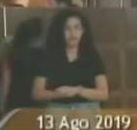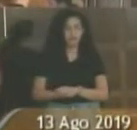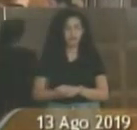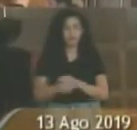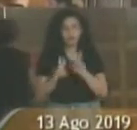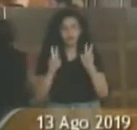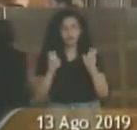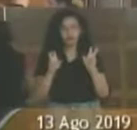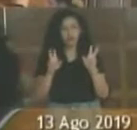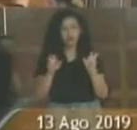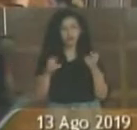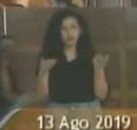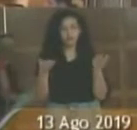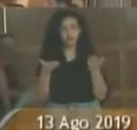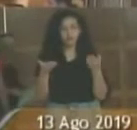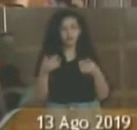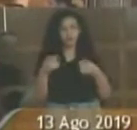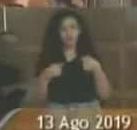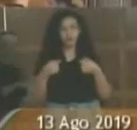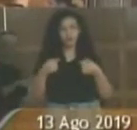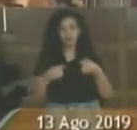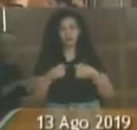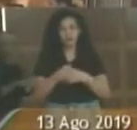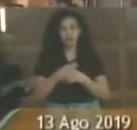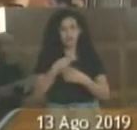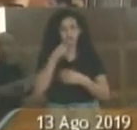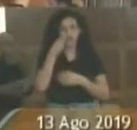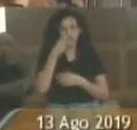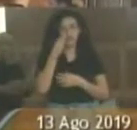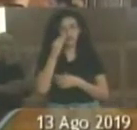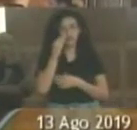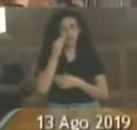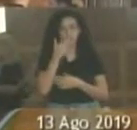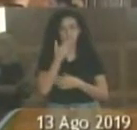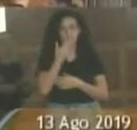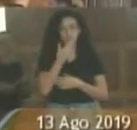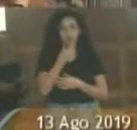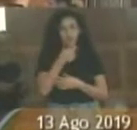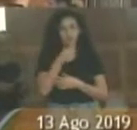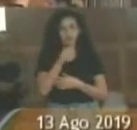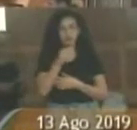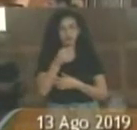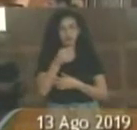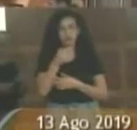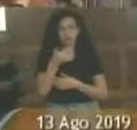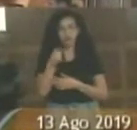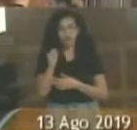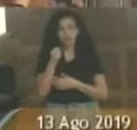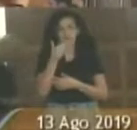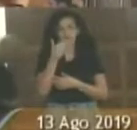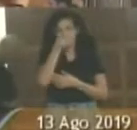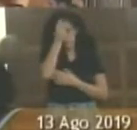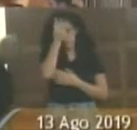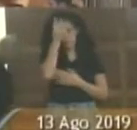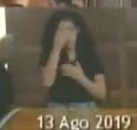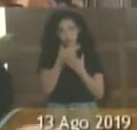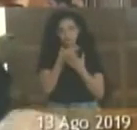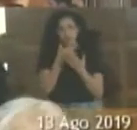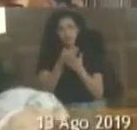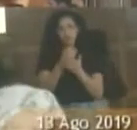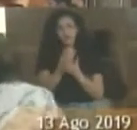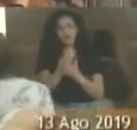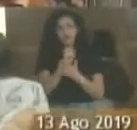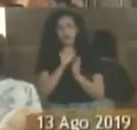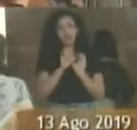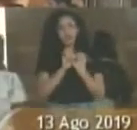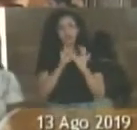Pauta da 4ª Sessão Ordinária de 2019. Vereador Canindé do Social, indicação 27.8, escolhe o prefeito um estudo de viabilidade técnica para